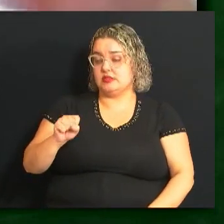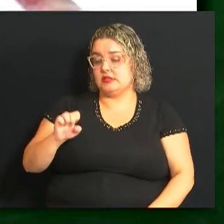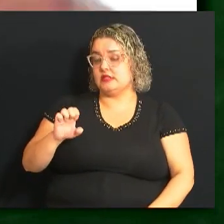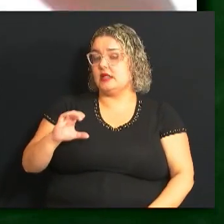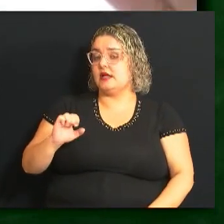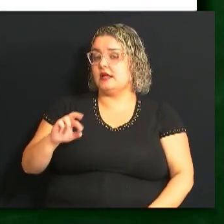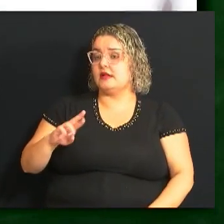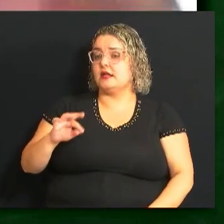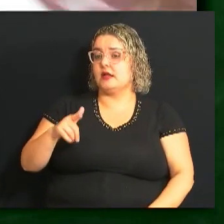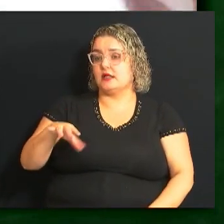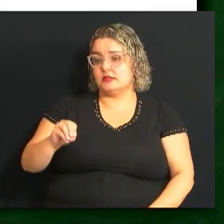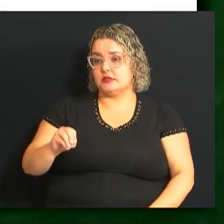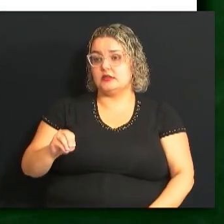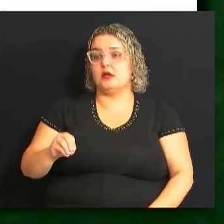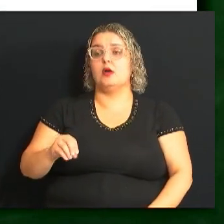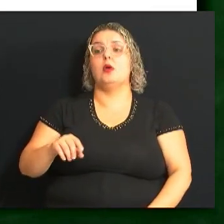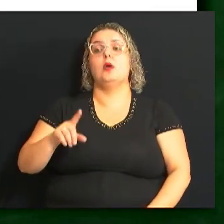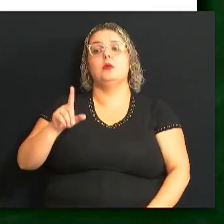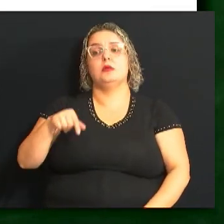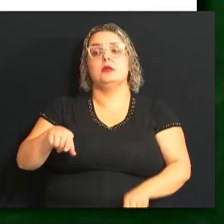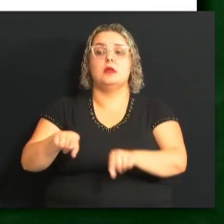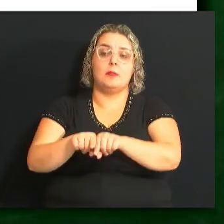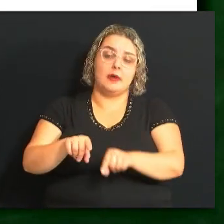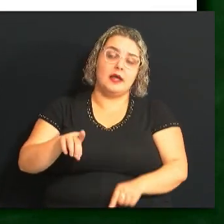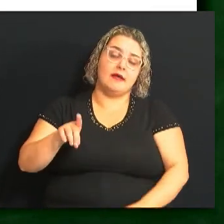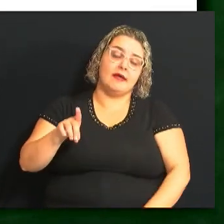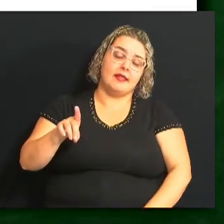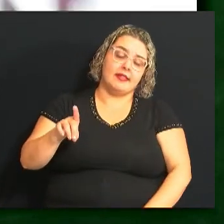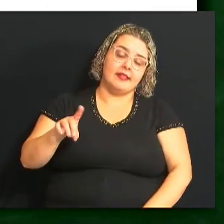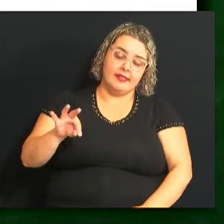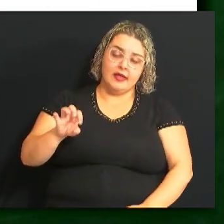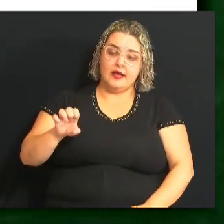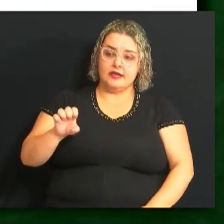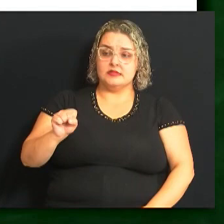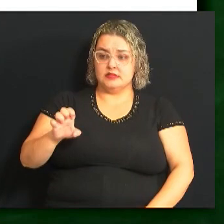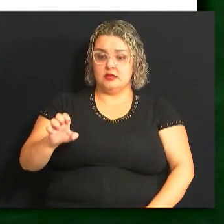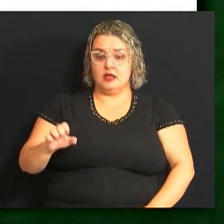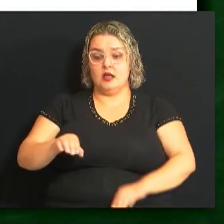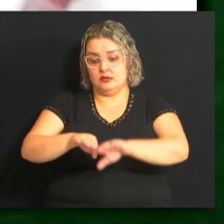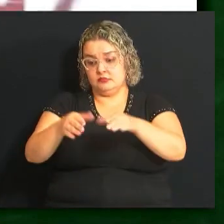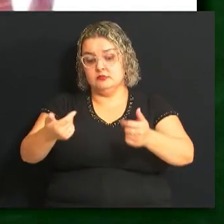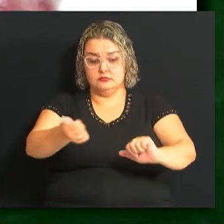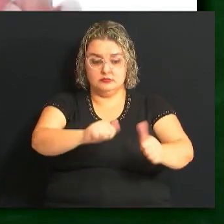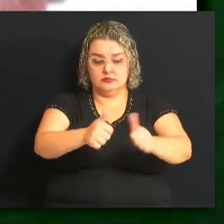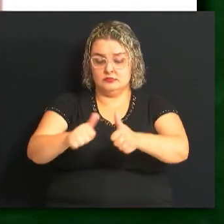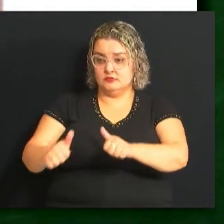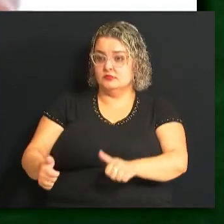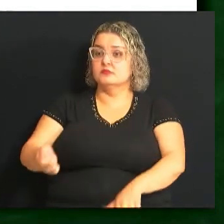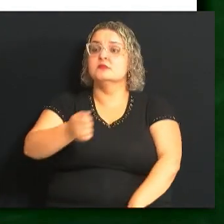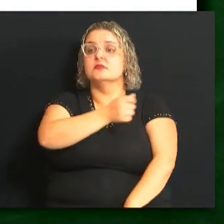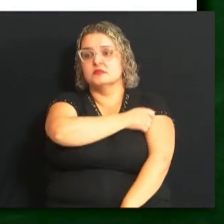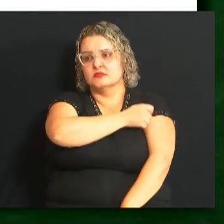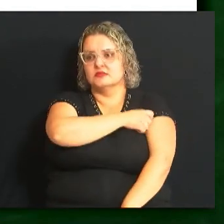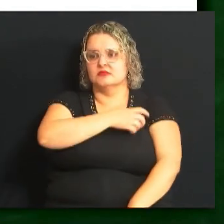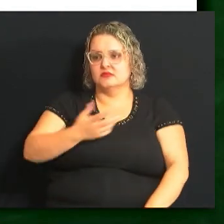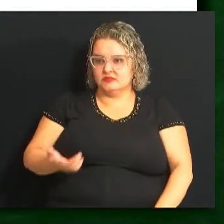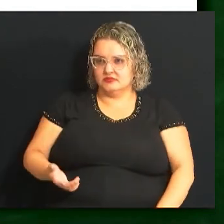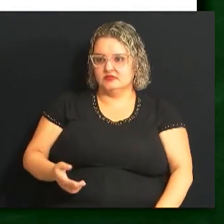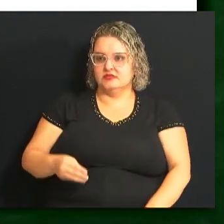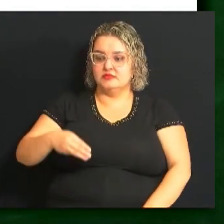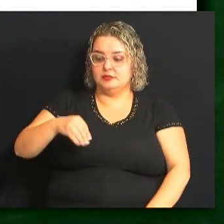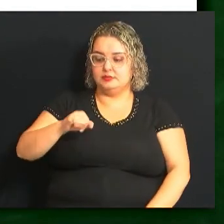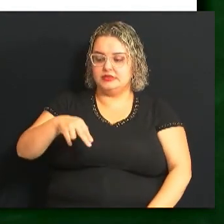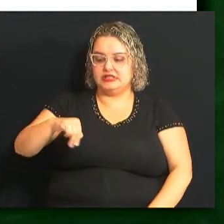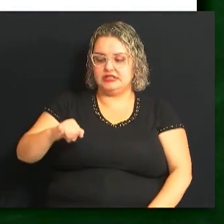momento onde a gente faz a qualificação do trabalho para uma banca. Então, no caso dos alunos, eles fazem eu chamo de mini qualificação,